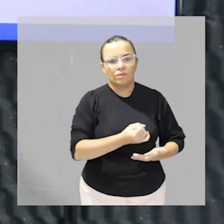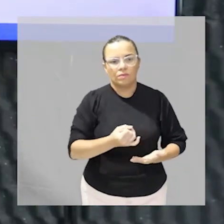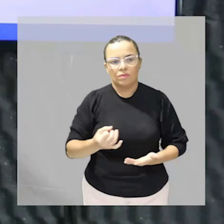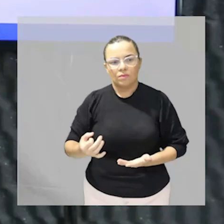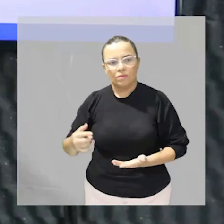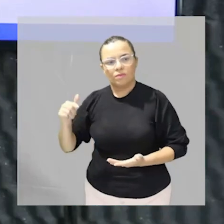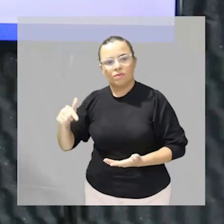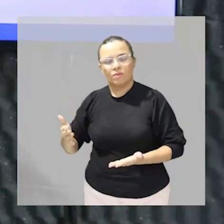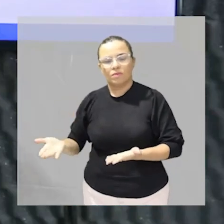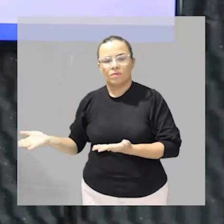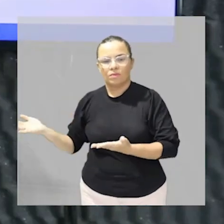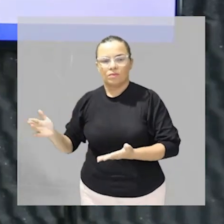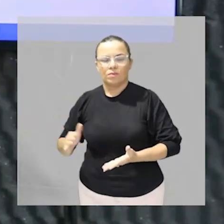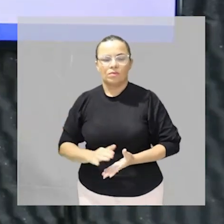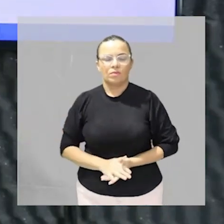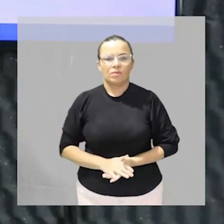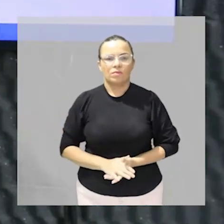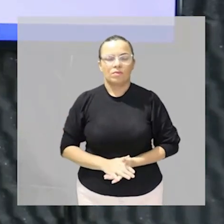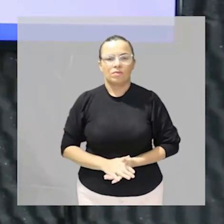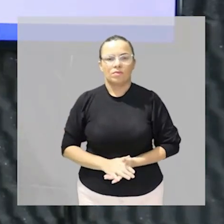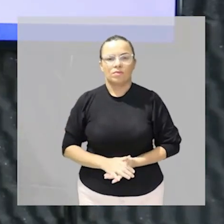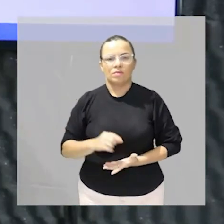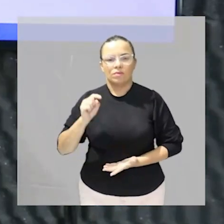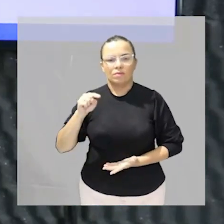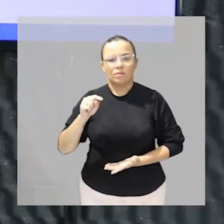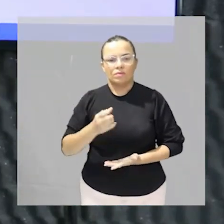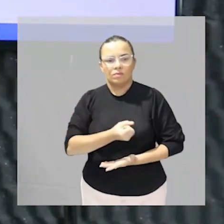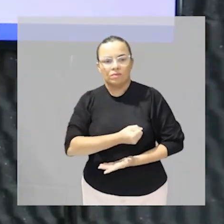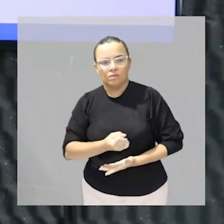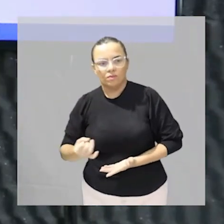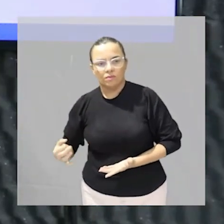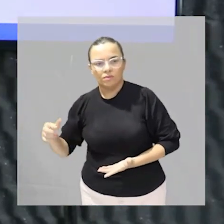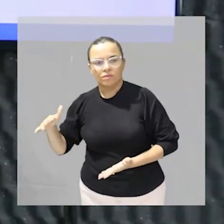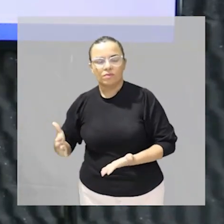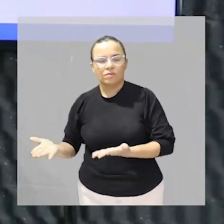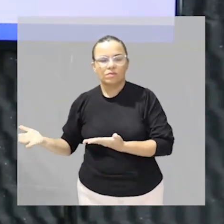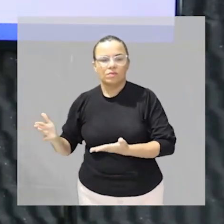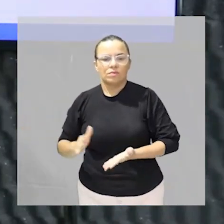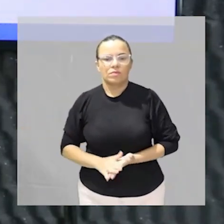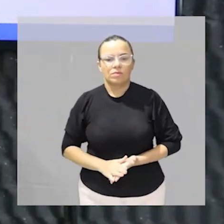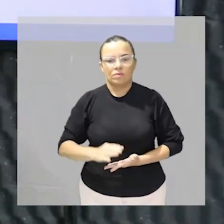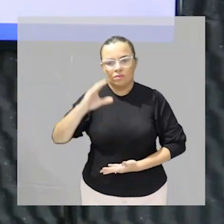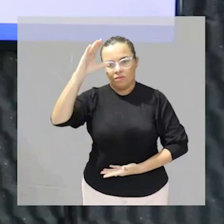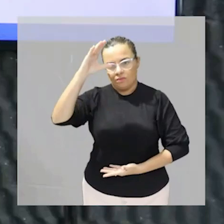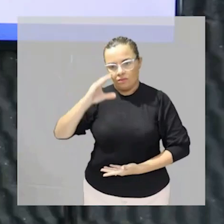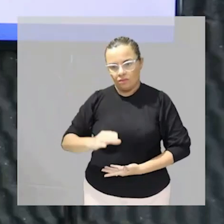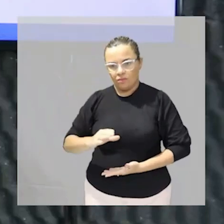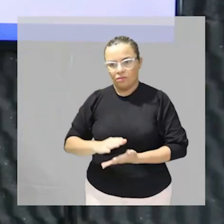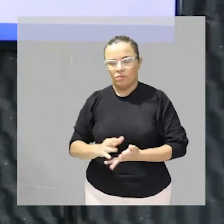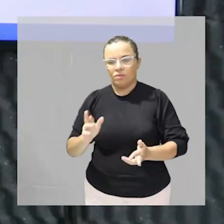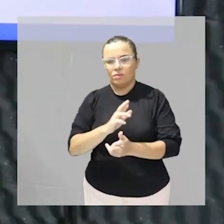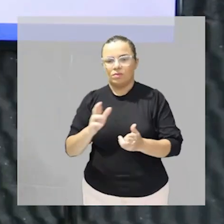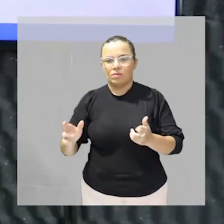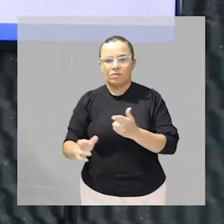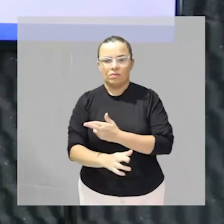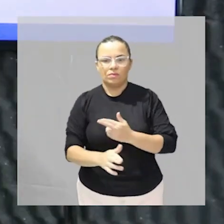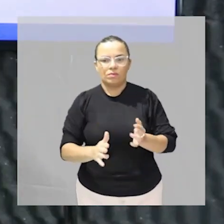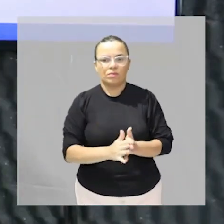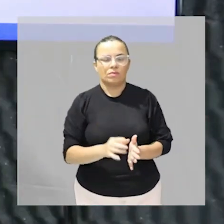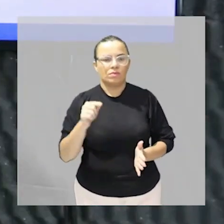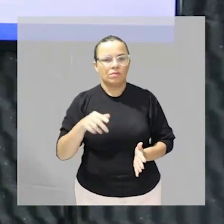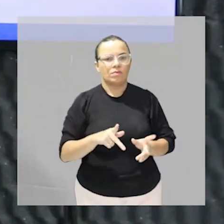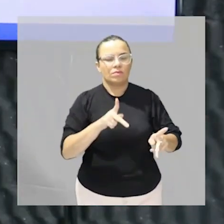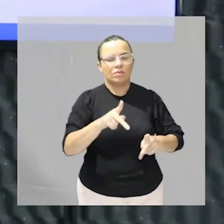A proporção, olha a questão numérica aí. A proporção desses cidadãos em relação